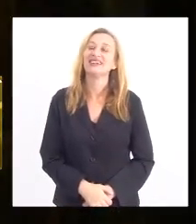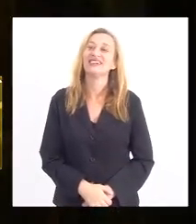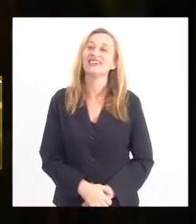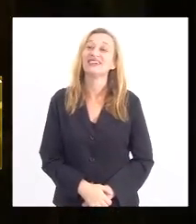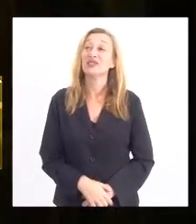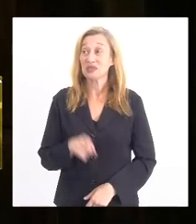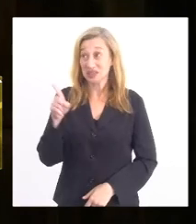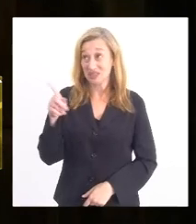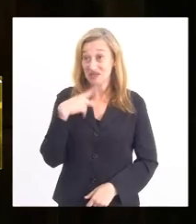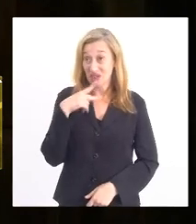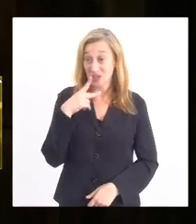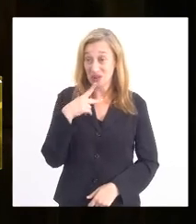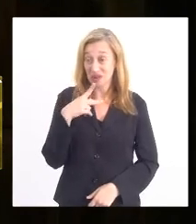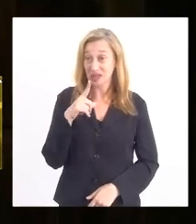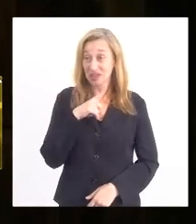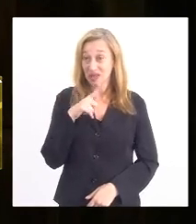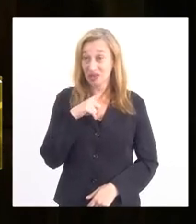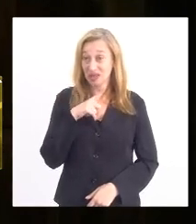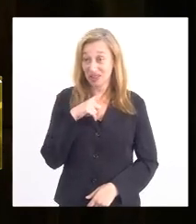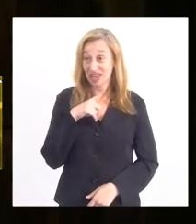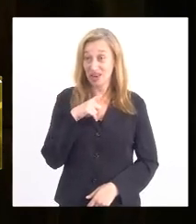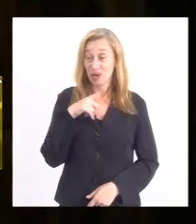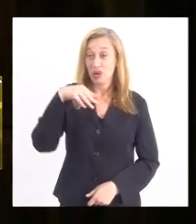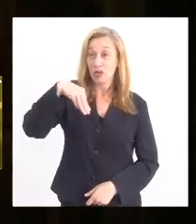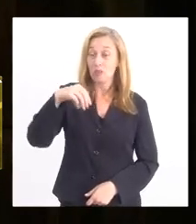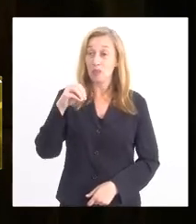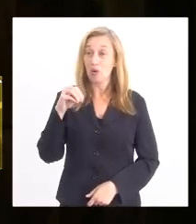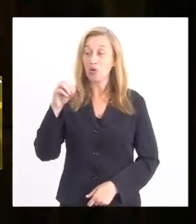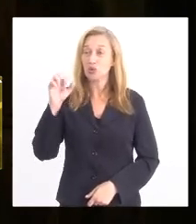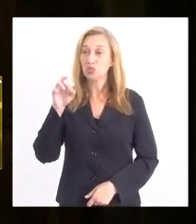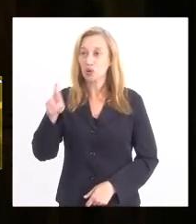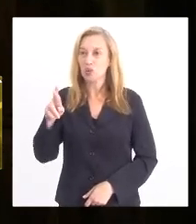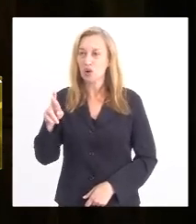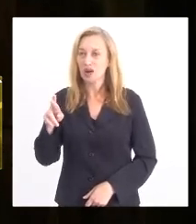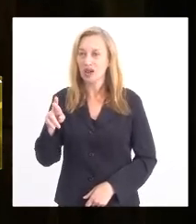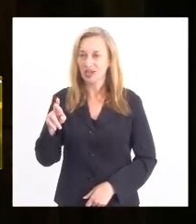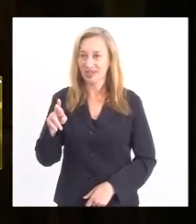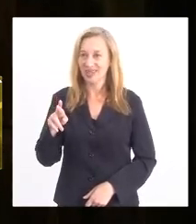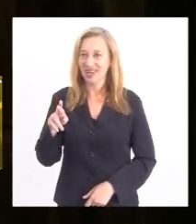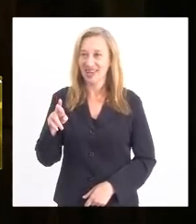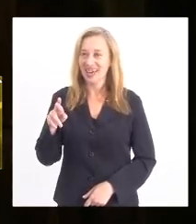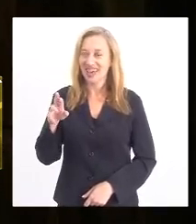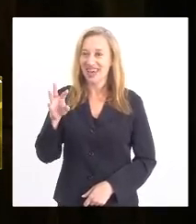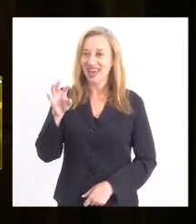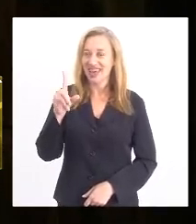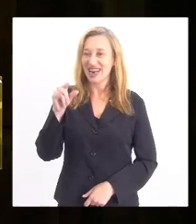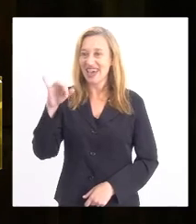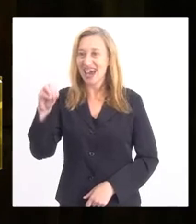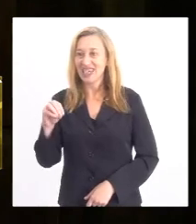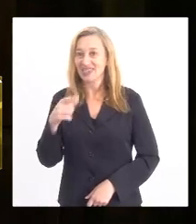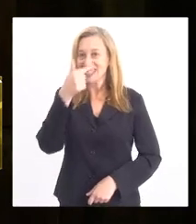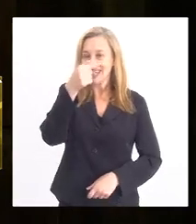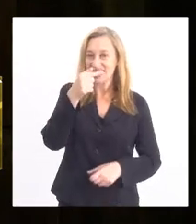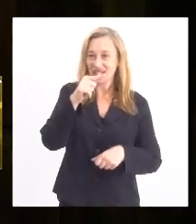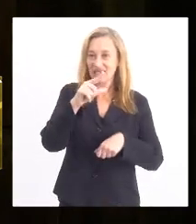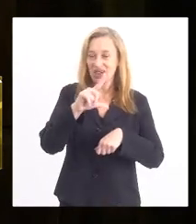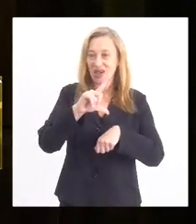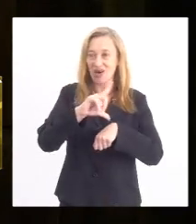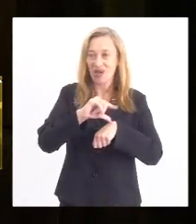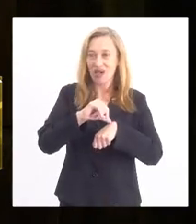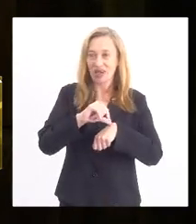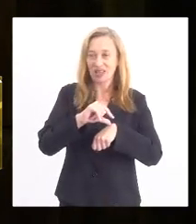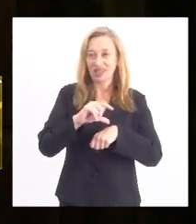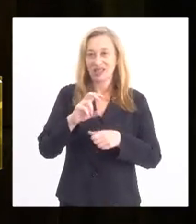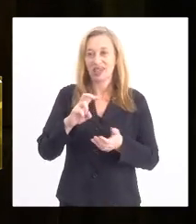e você falou que eu tenho um motorzinho ligado né 17 horas da manhã né a minha gente quem tem um motorzinho ligado é o